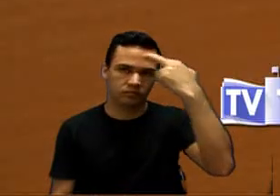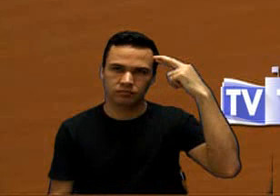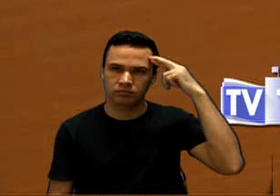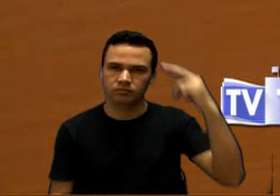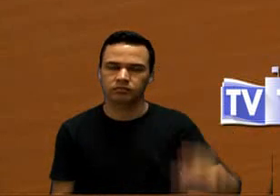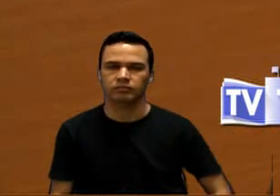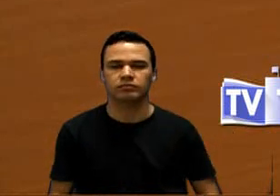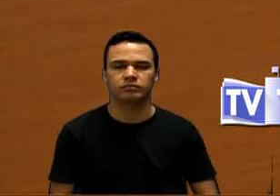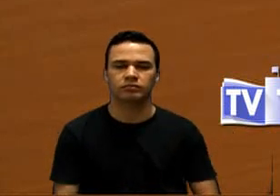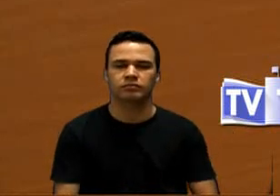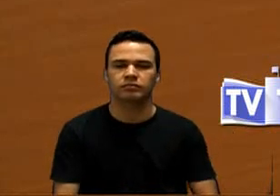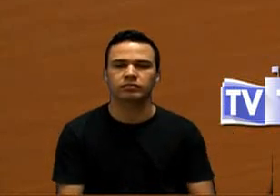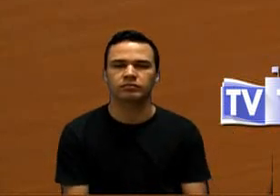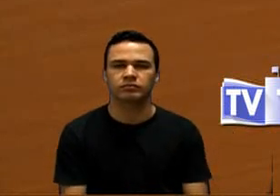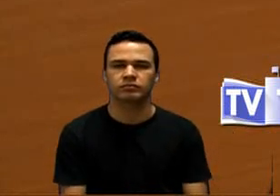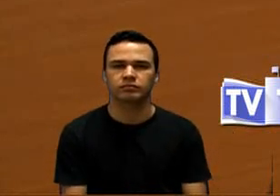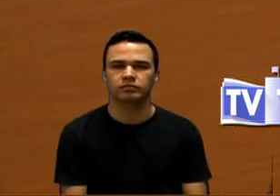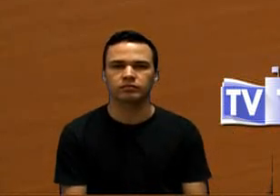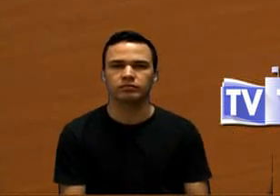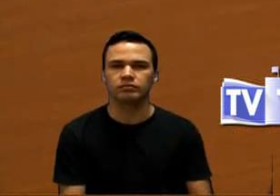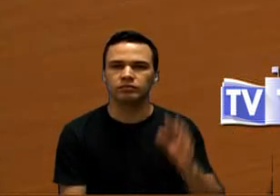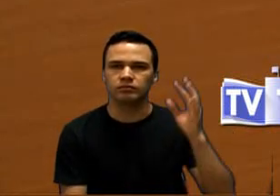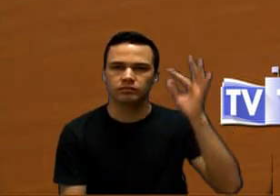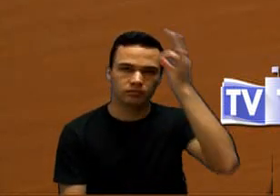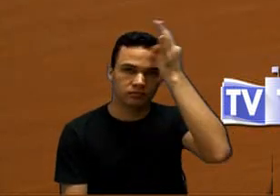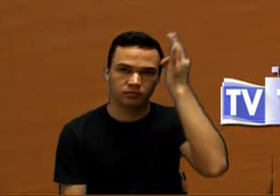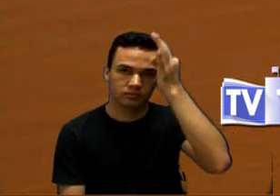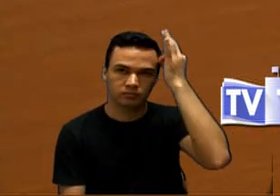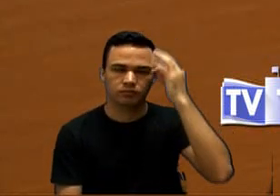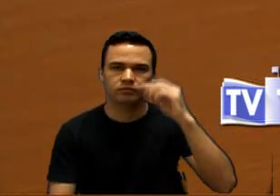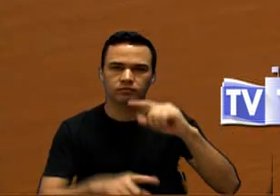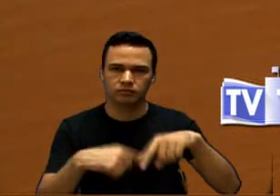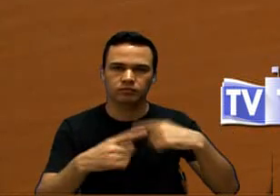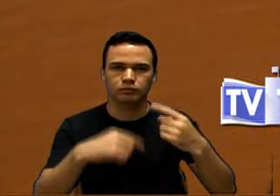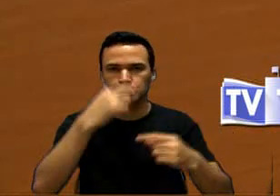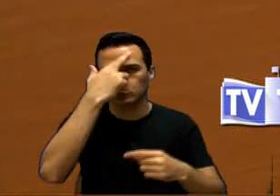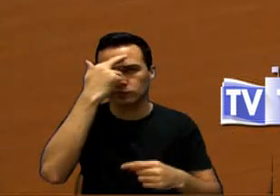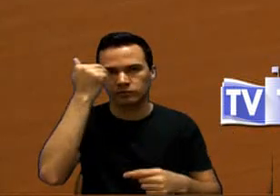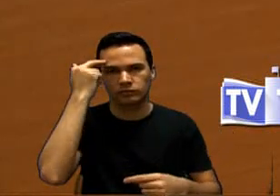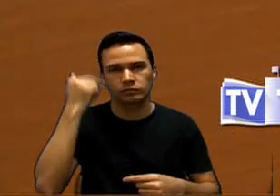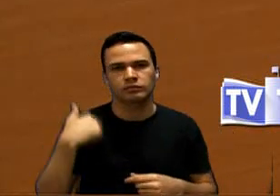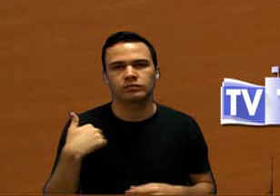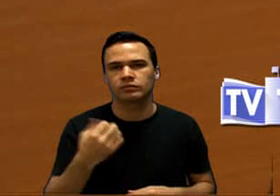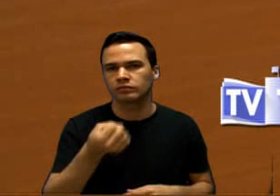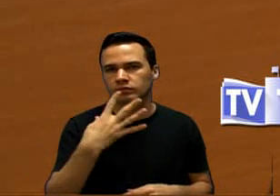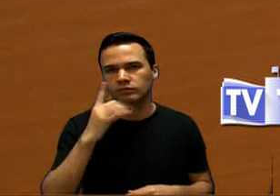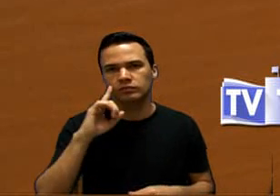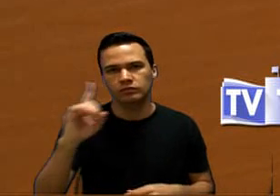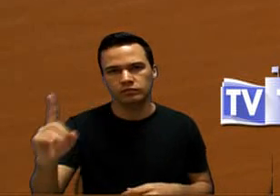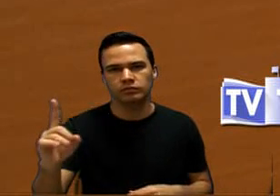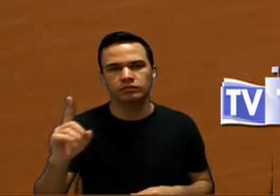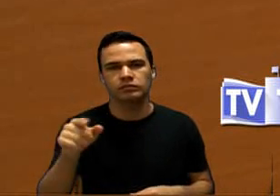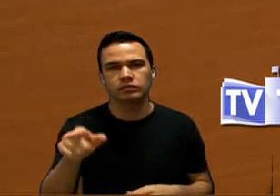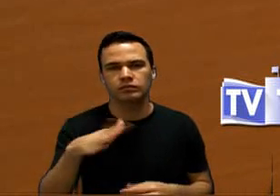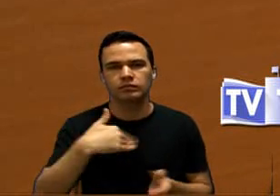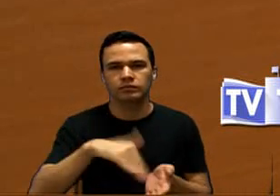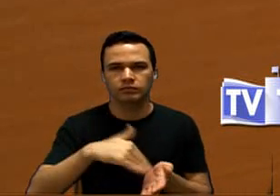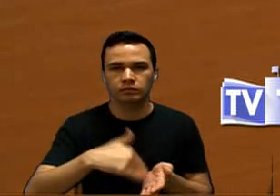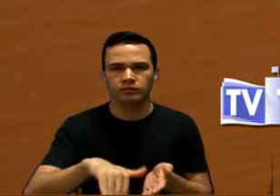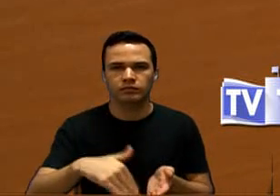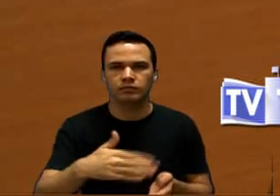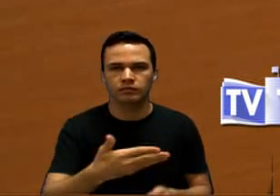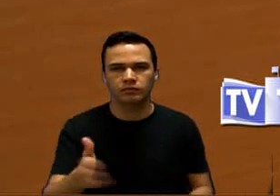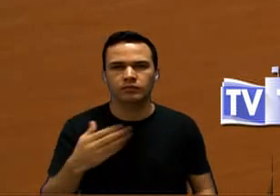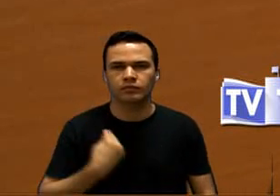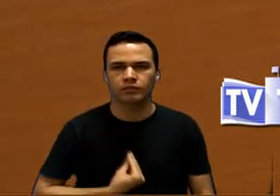para o primeiro. Vereador Fausto Pérez, depois vereador Rafael Sim. Militão. Senhor presidente, muito bom dia, secretário, presente